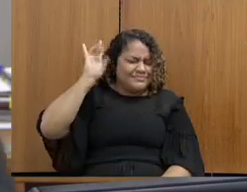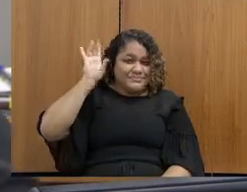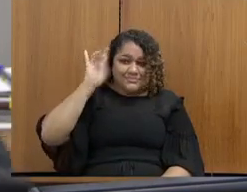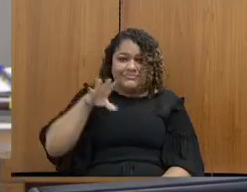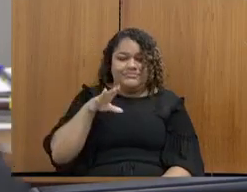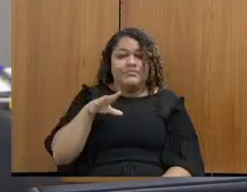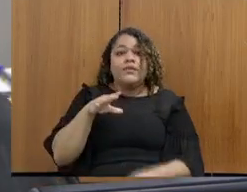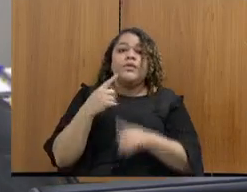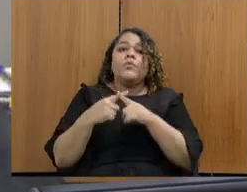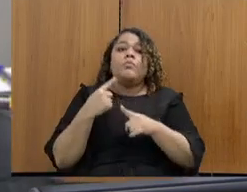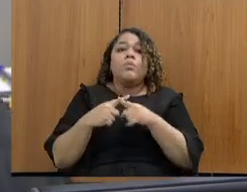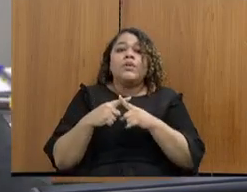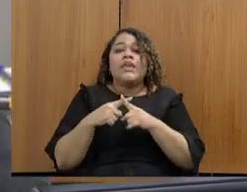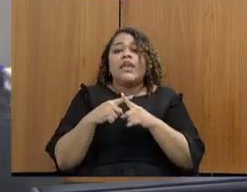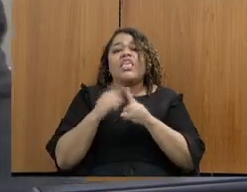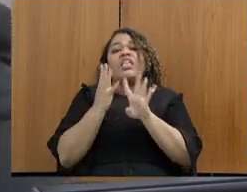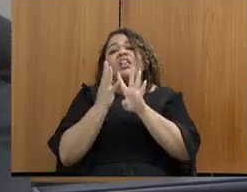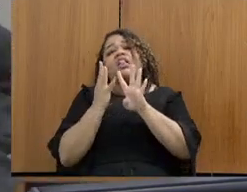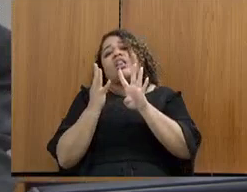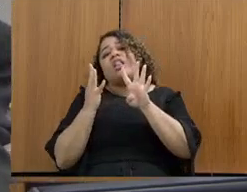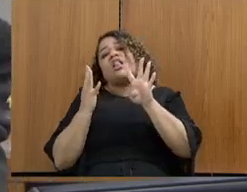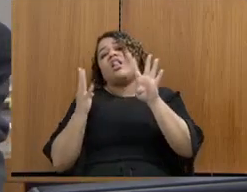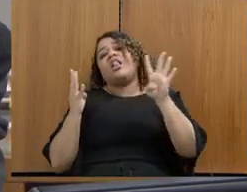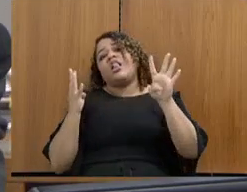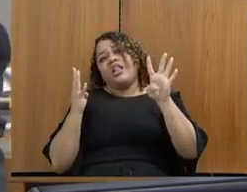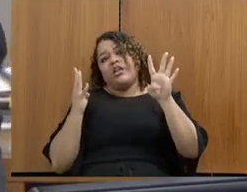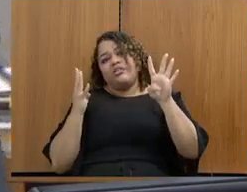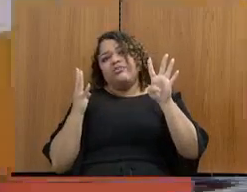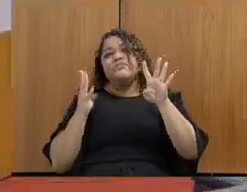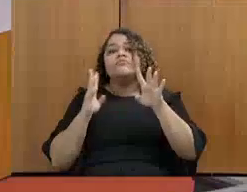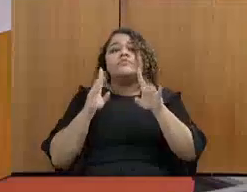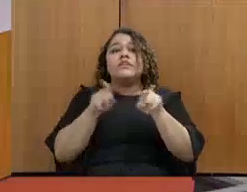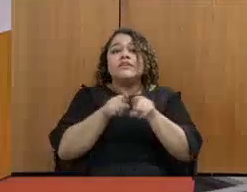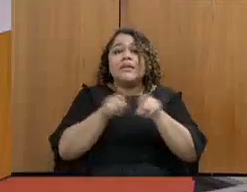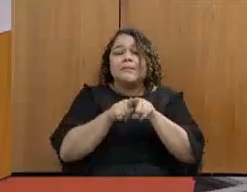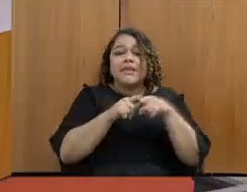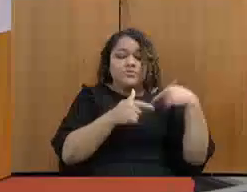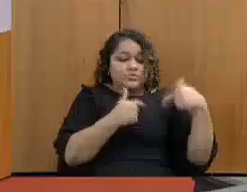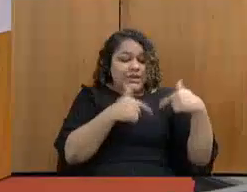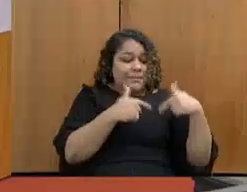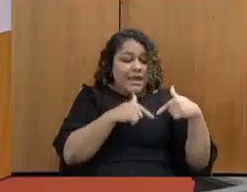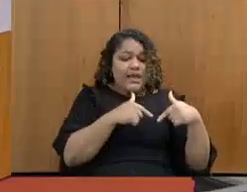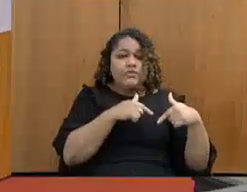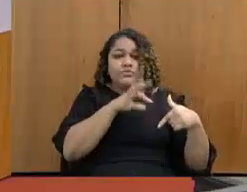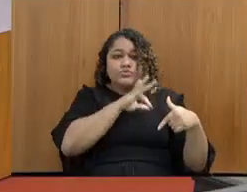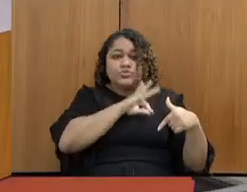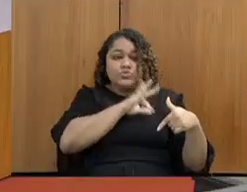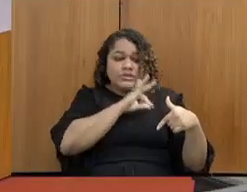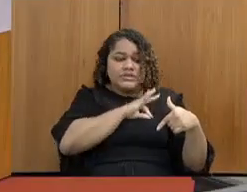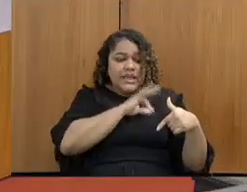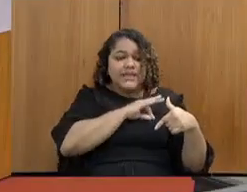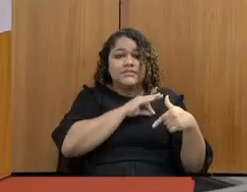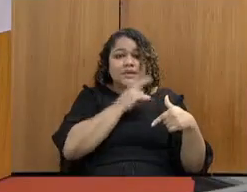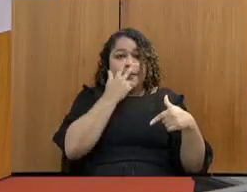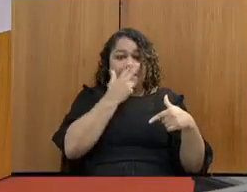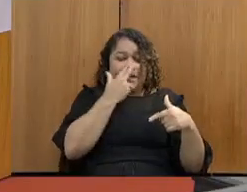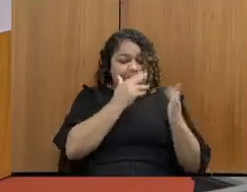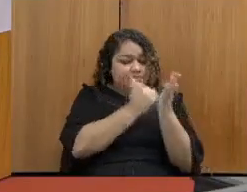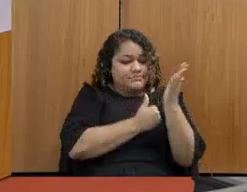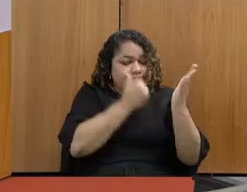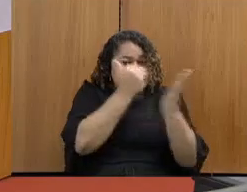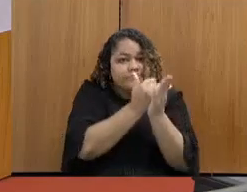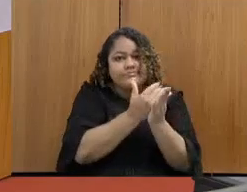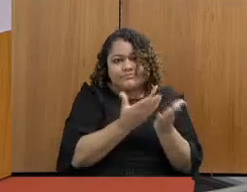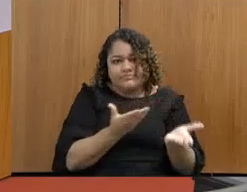mas também pela sobrecarga de trabalho dos próprios policiais civis e aí quando a gente fala